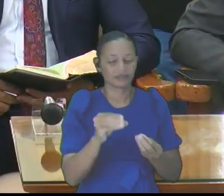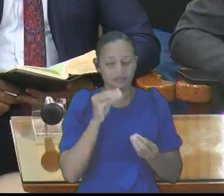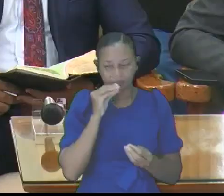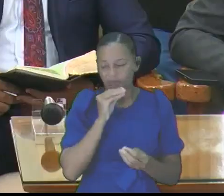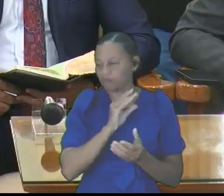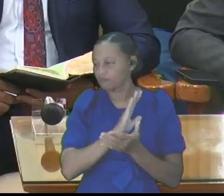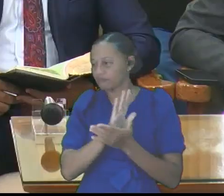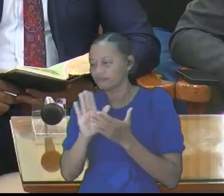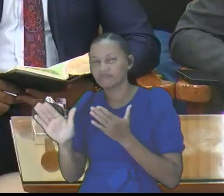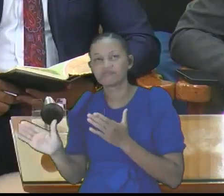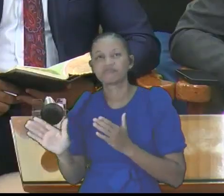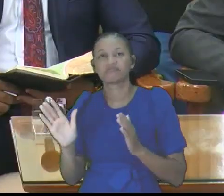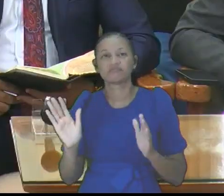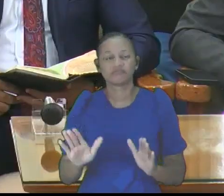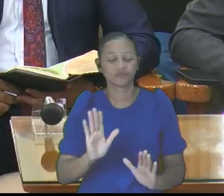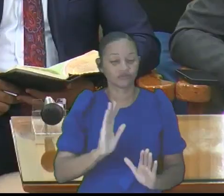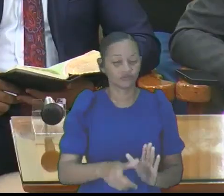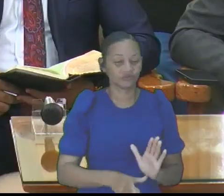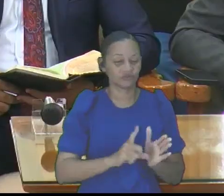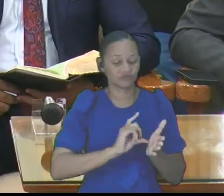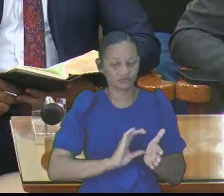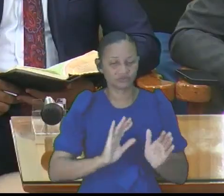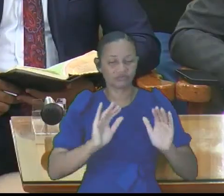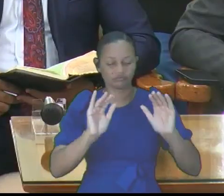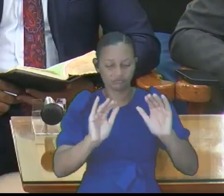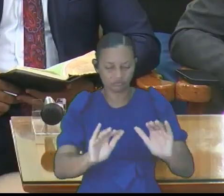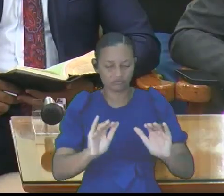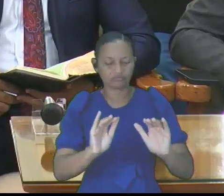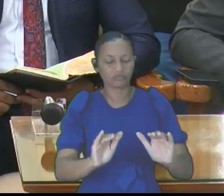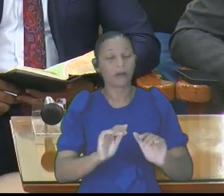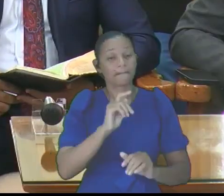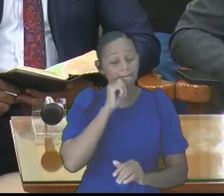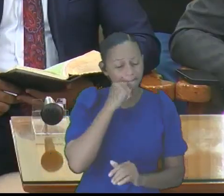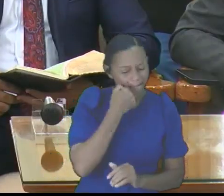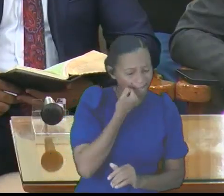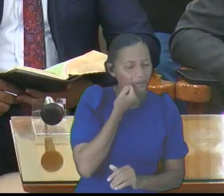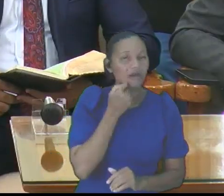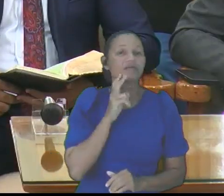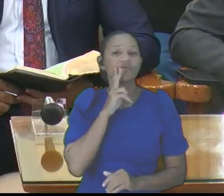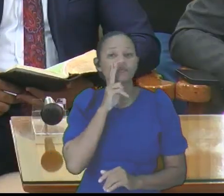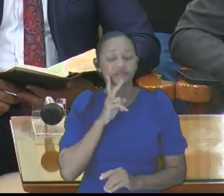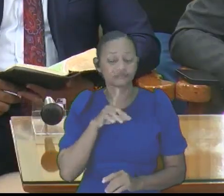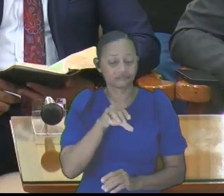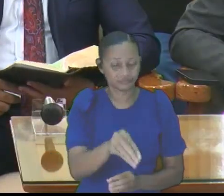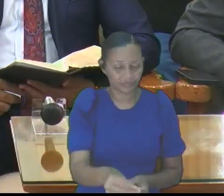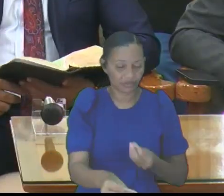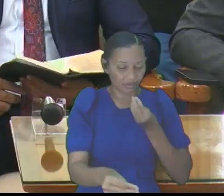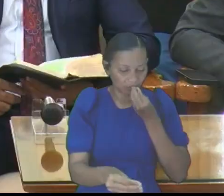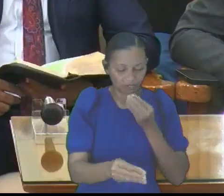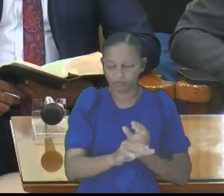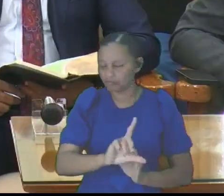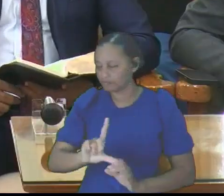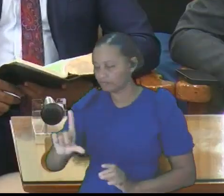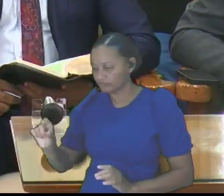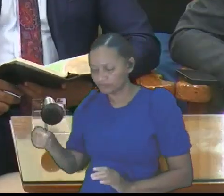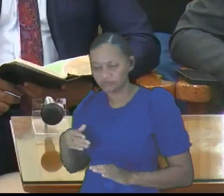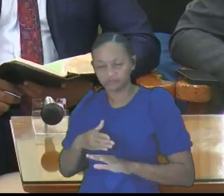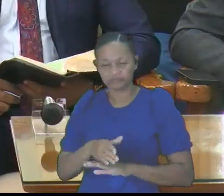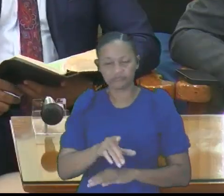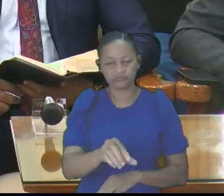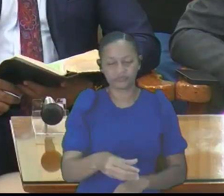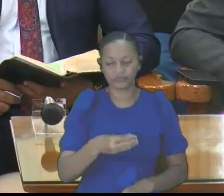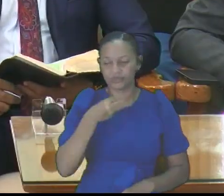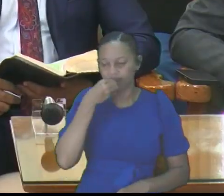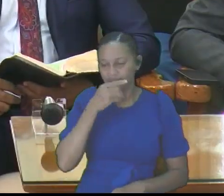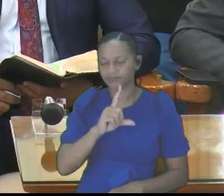e saiu. Os elementos já estavam consagrados, já estava consagrado o pão e o vinho. A pessoa entrava, comungava e saía. Entrava, comungava e